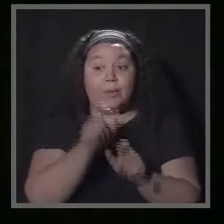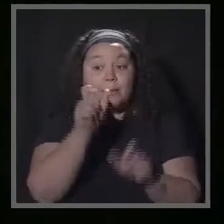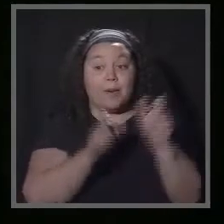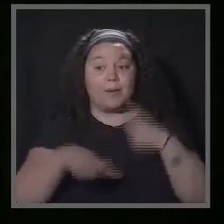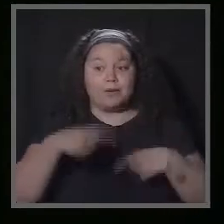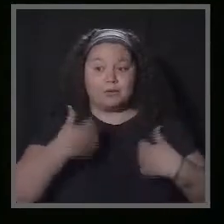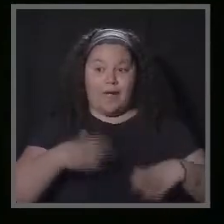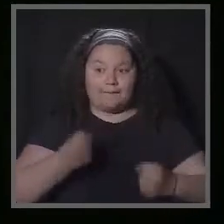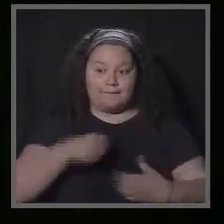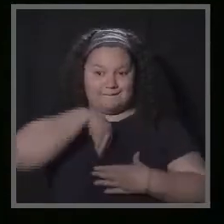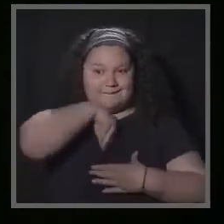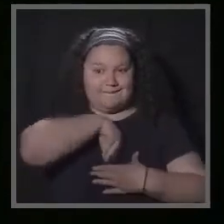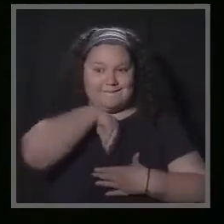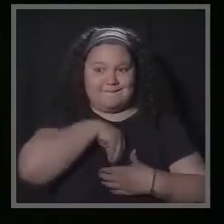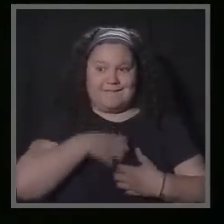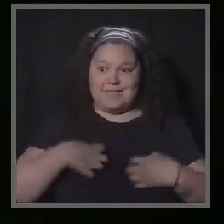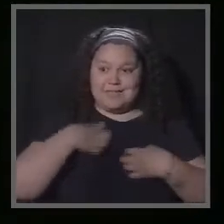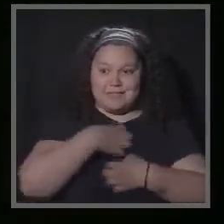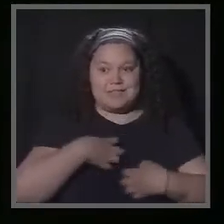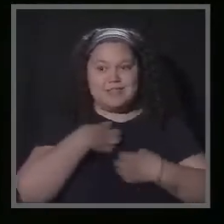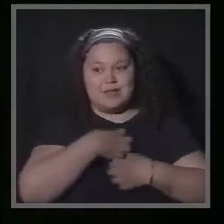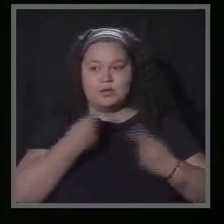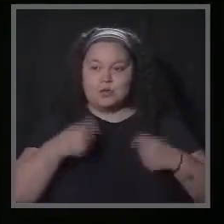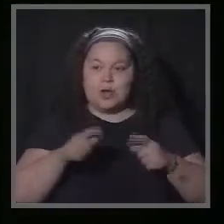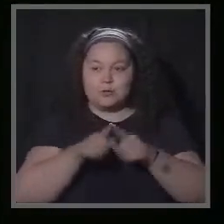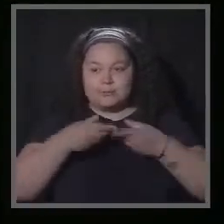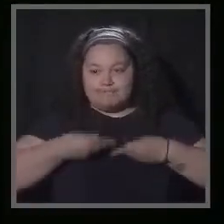padrões assimétricos de desenvolvimento territorial.